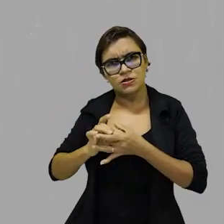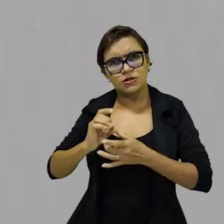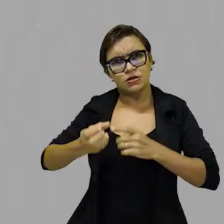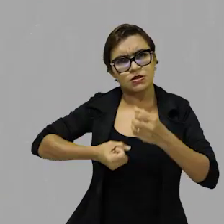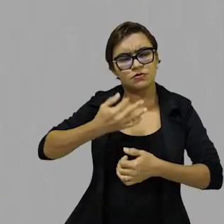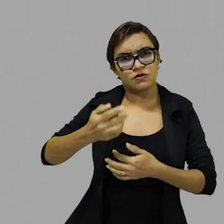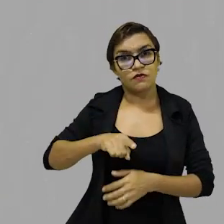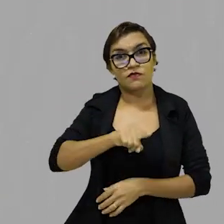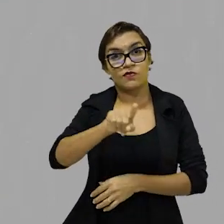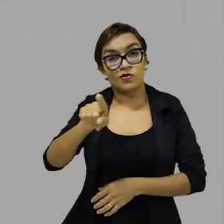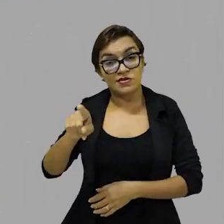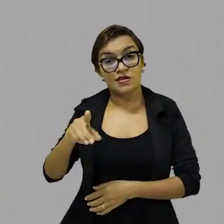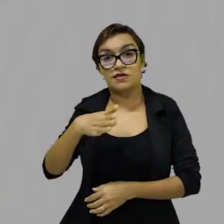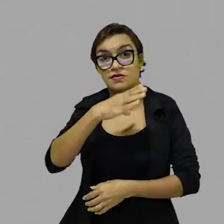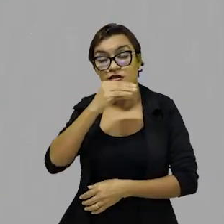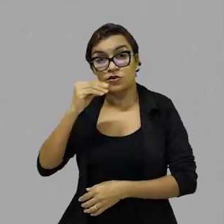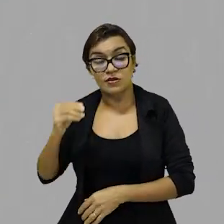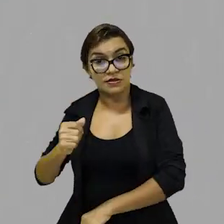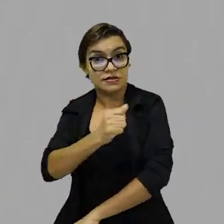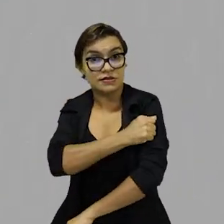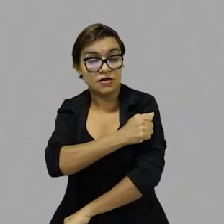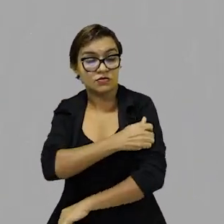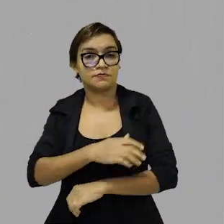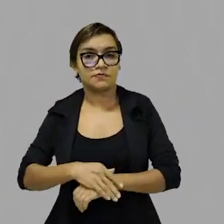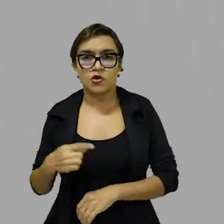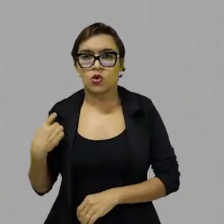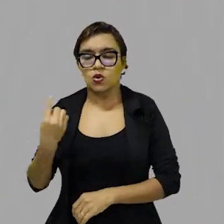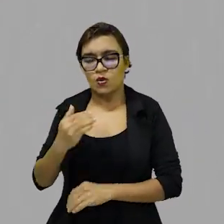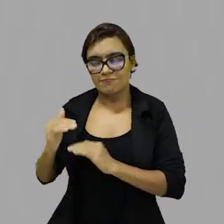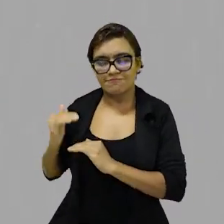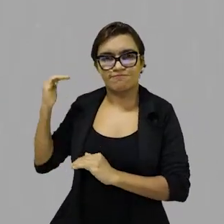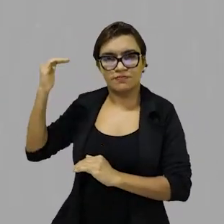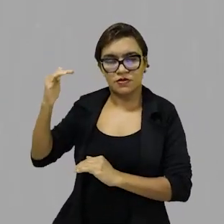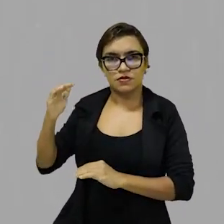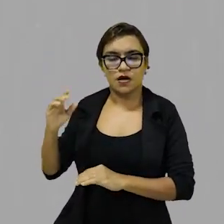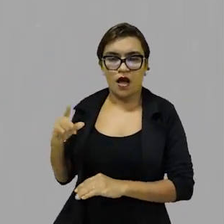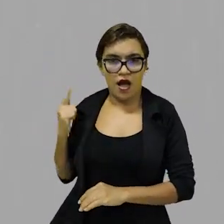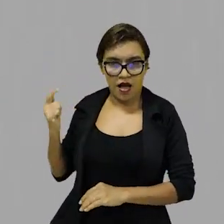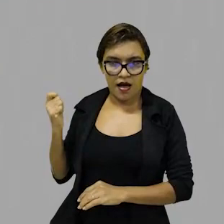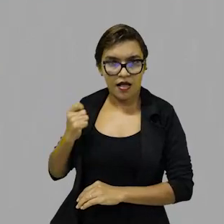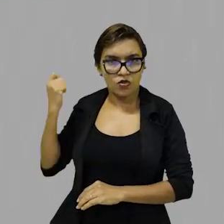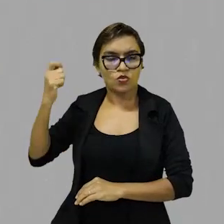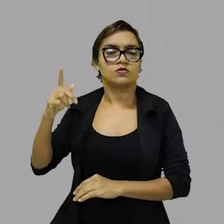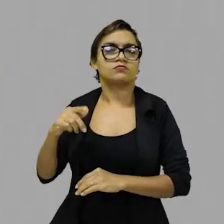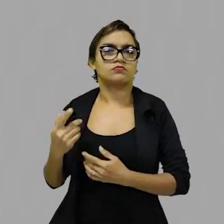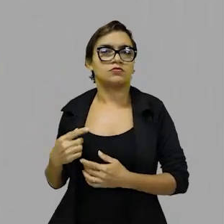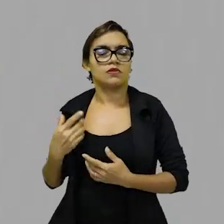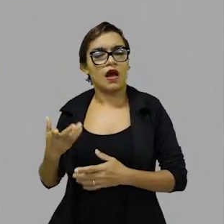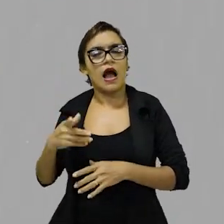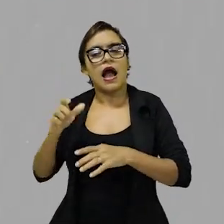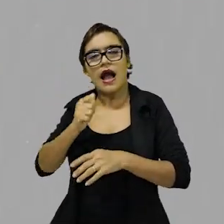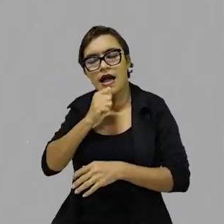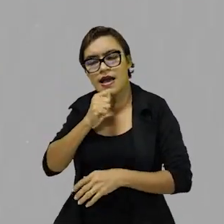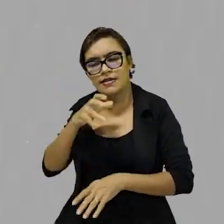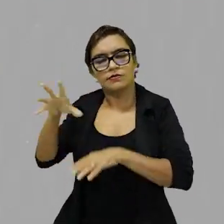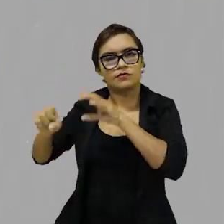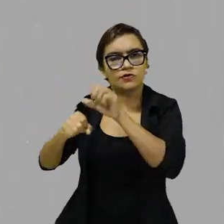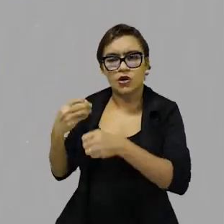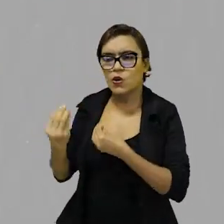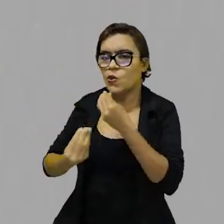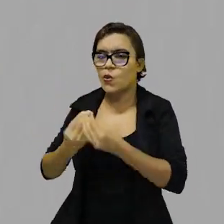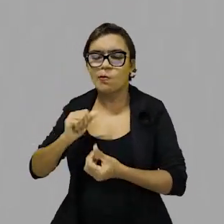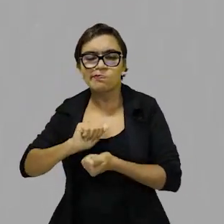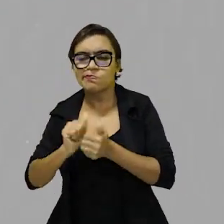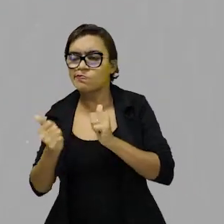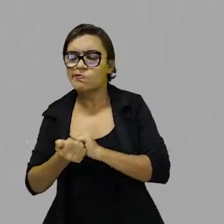que vocês, que são adolescentes, são alunos, a gente que é adulto, ainda está nessa busca. Quem eu sou? Onde eu me encaixo? O que,